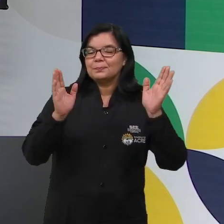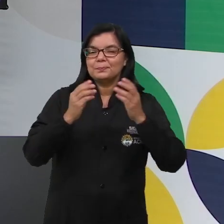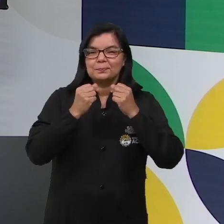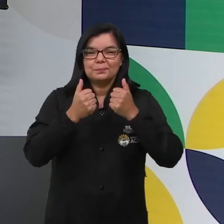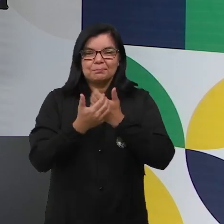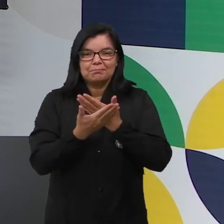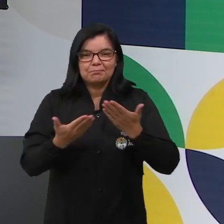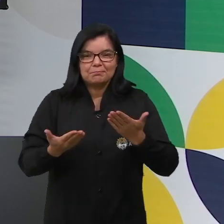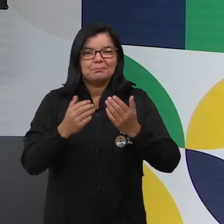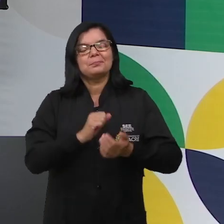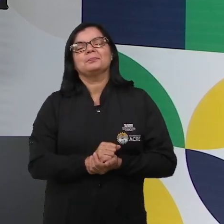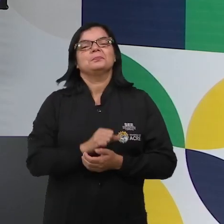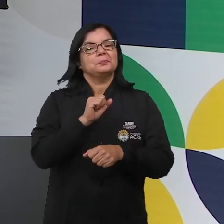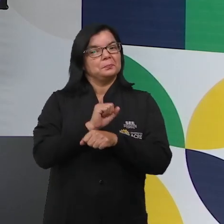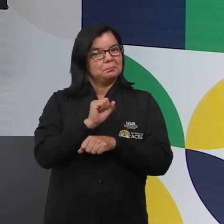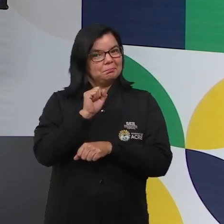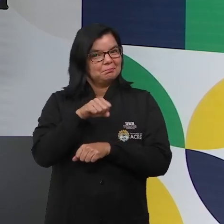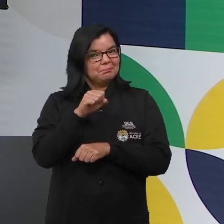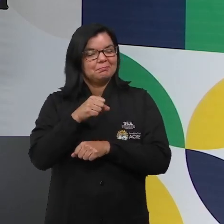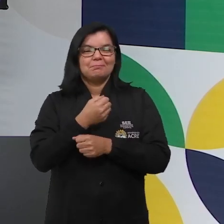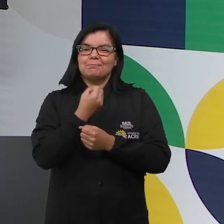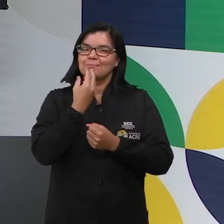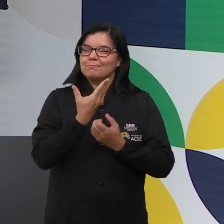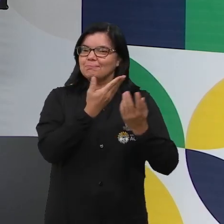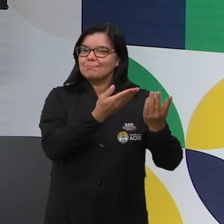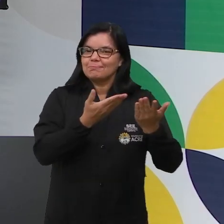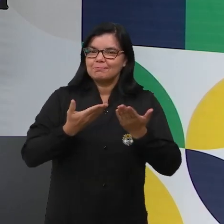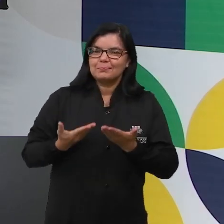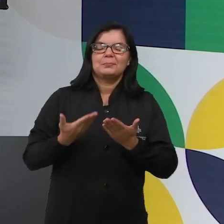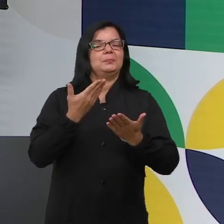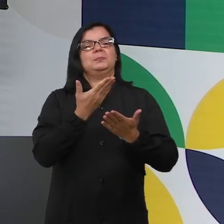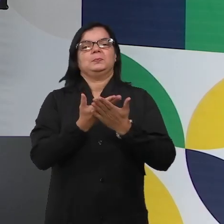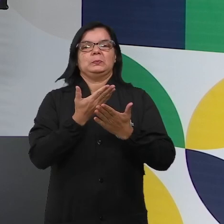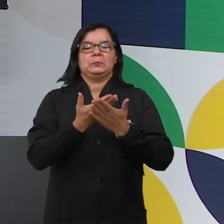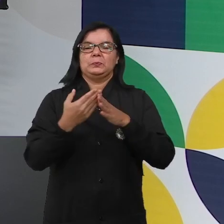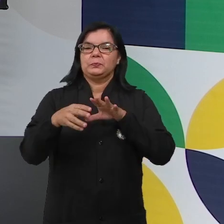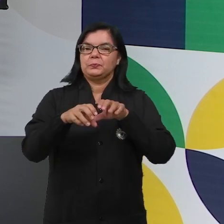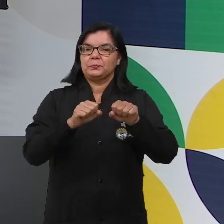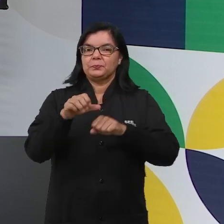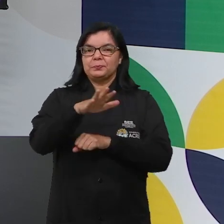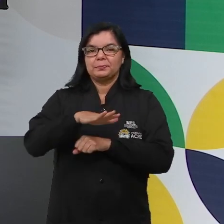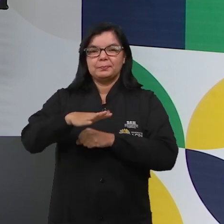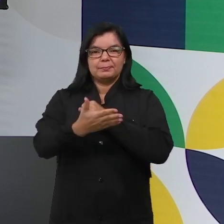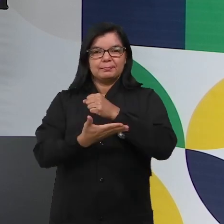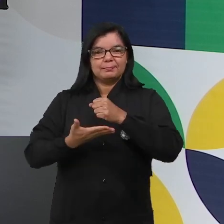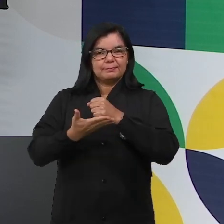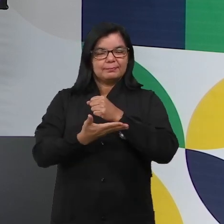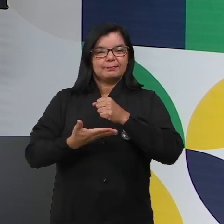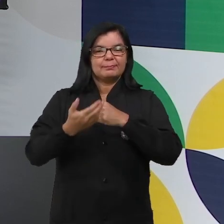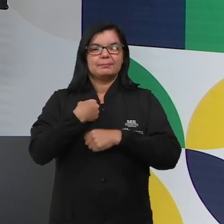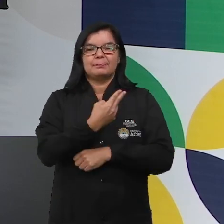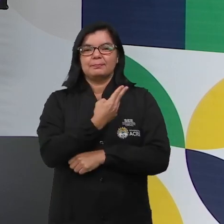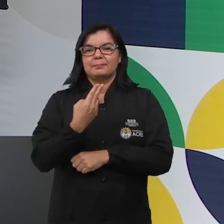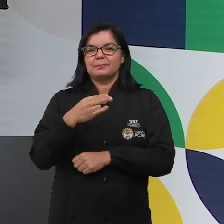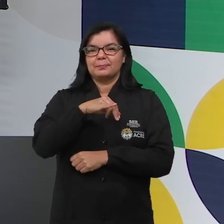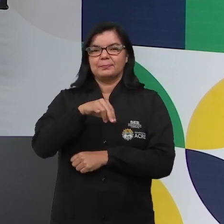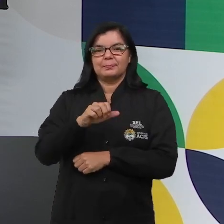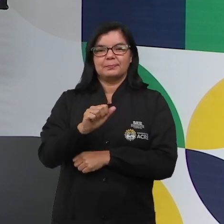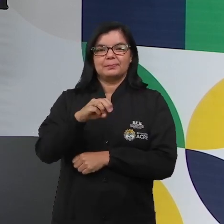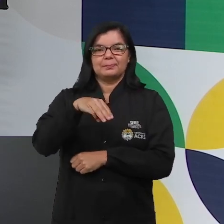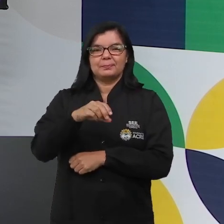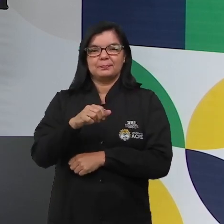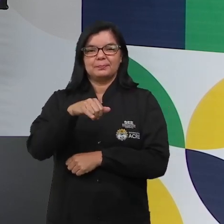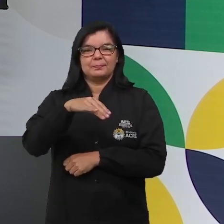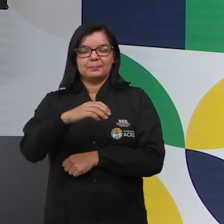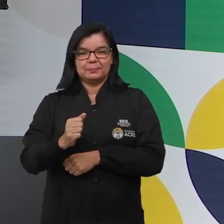Olá, tudo bem? Espero que sim. Sejam todos bem-vindos à nossa aula de formação geral básica. Eu me chamo Jamaica